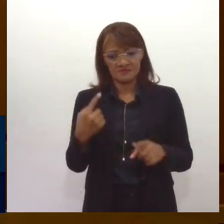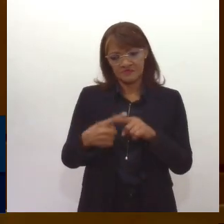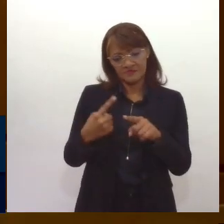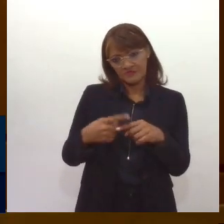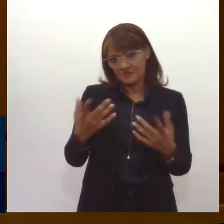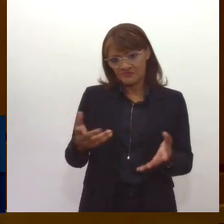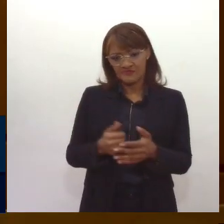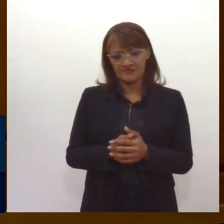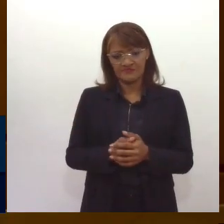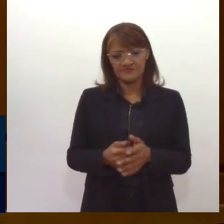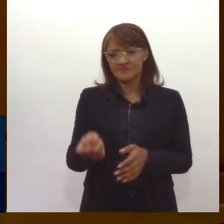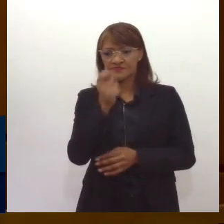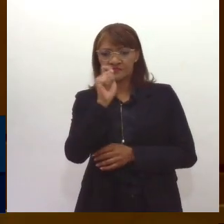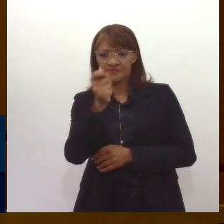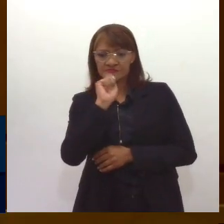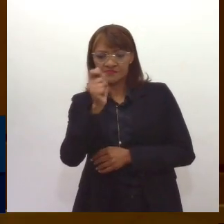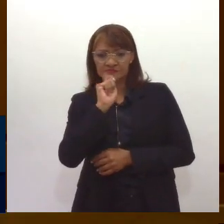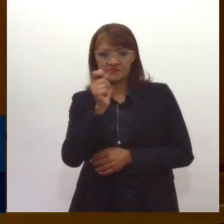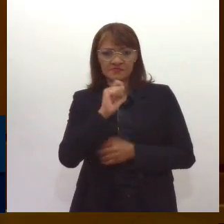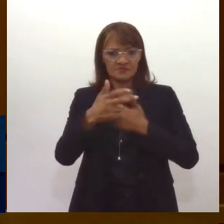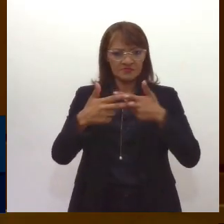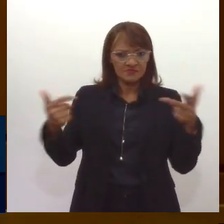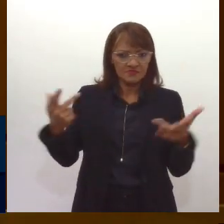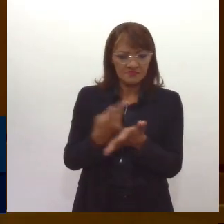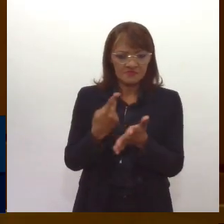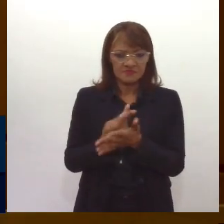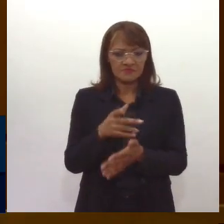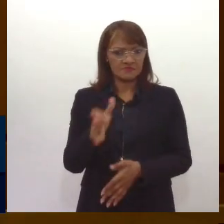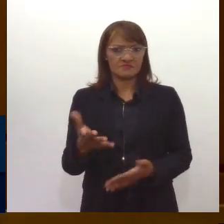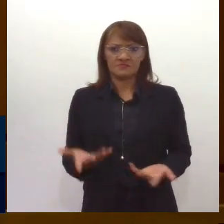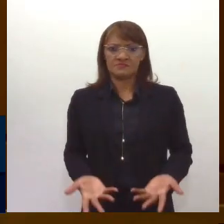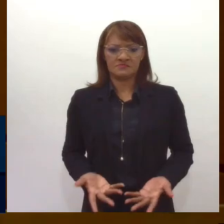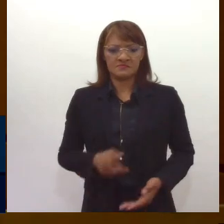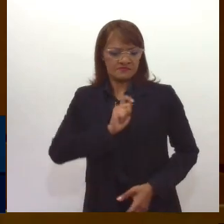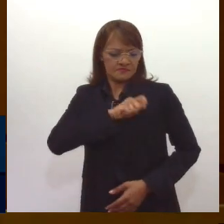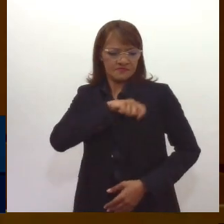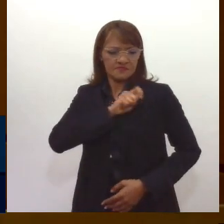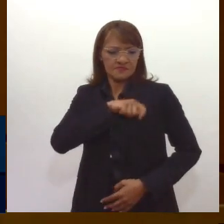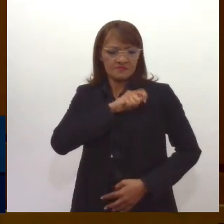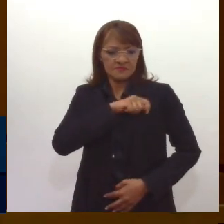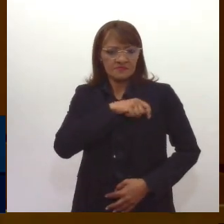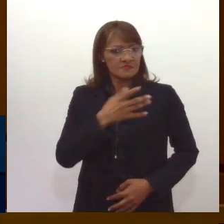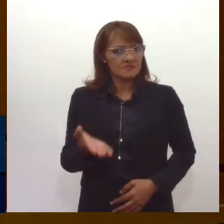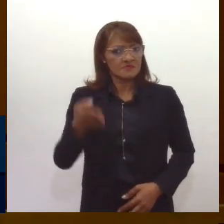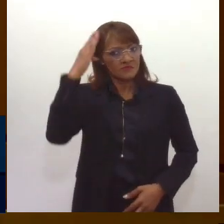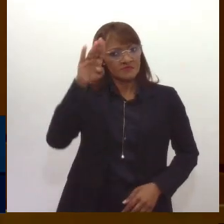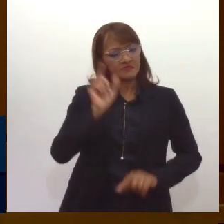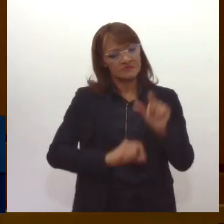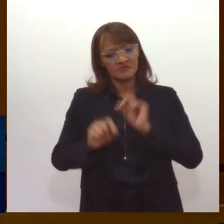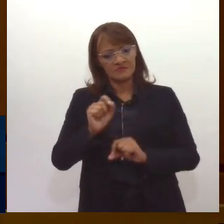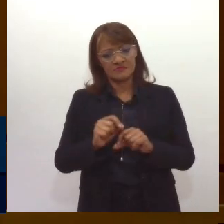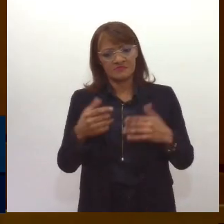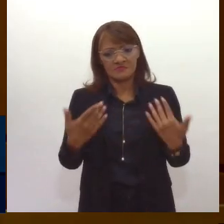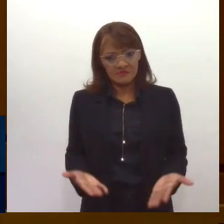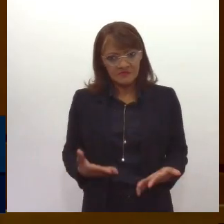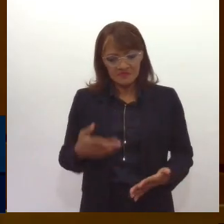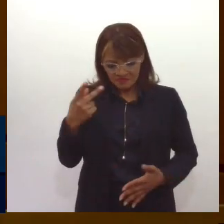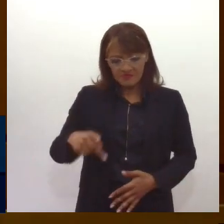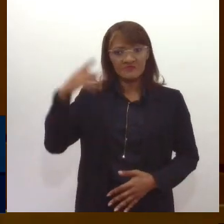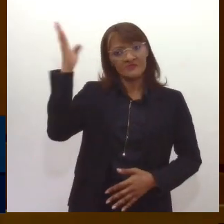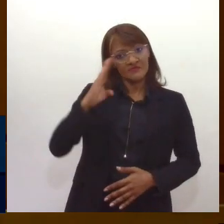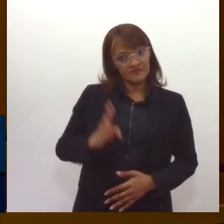coisas erradas, isso é de uma perversidade, principalmente vindo do Brasil, que o Brasil é um